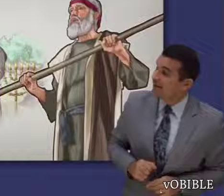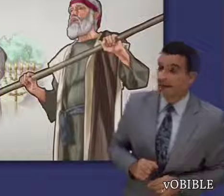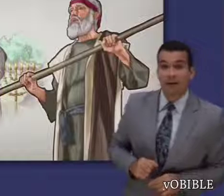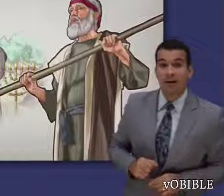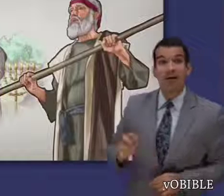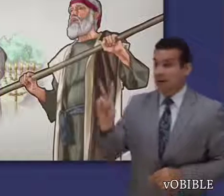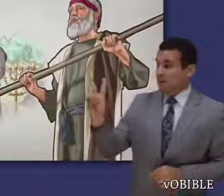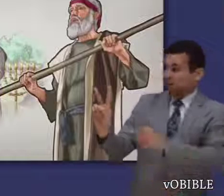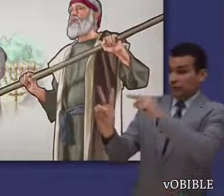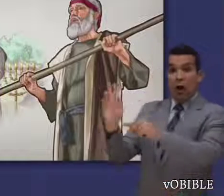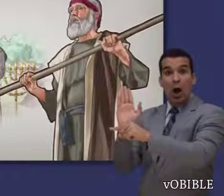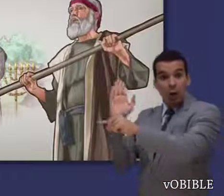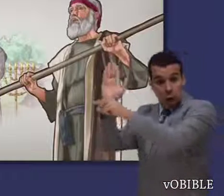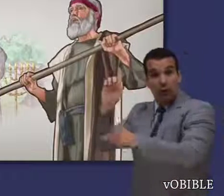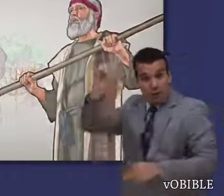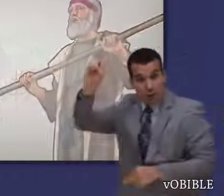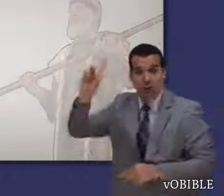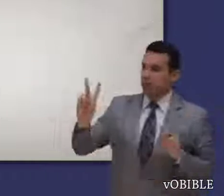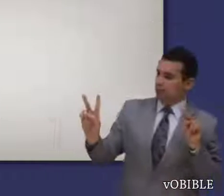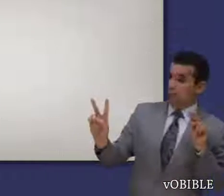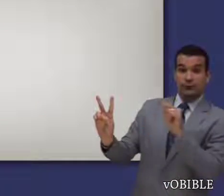acontece com as 2 testemunhas de Deus.